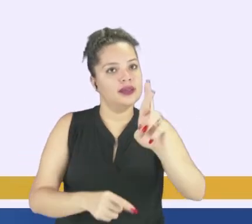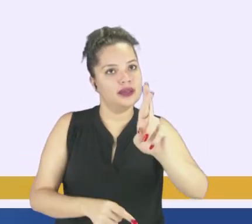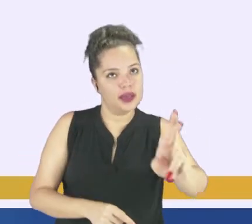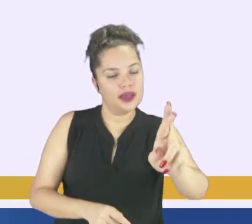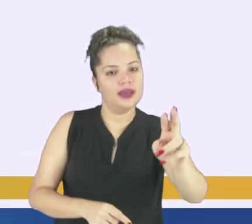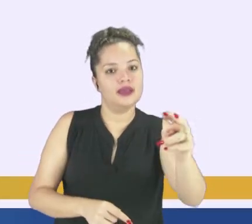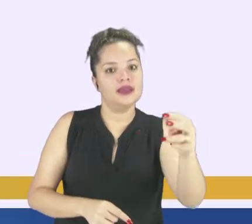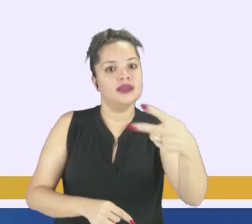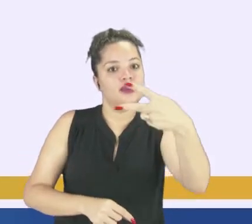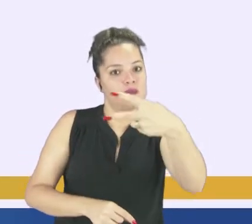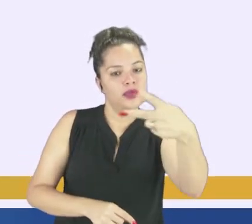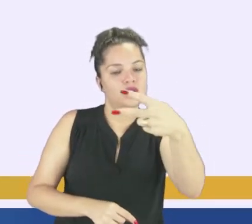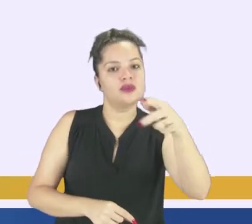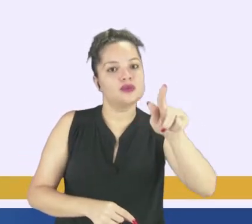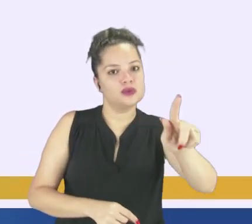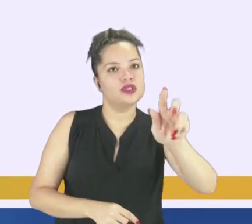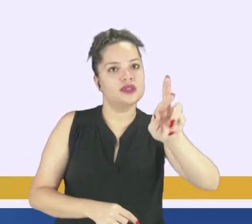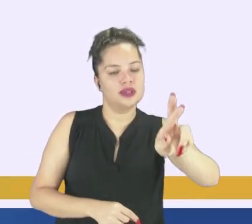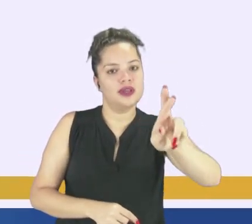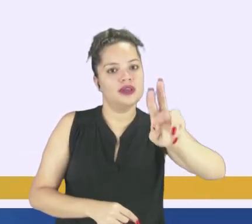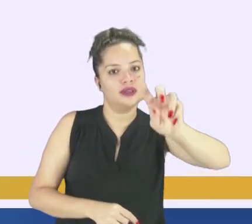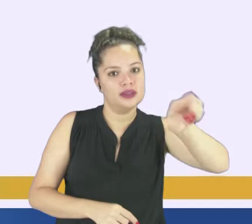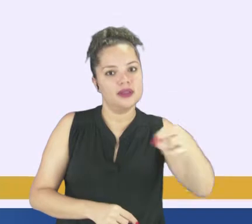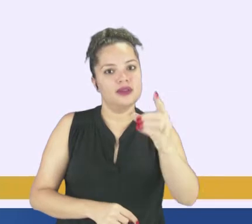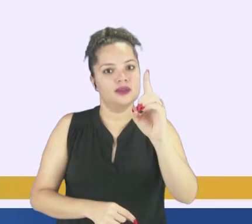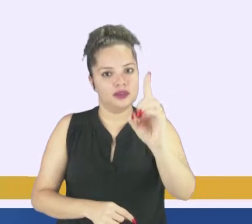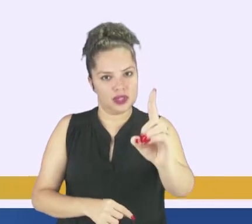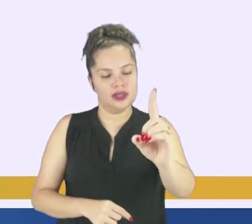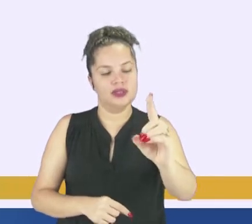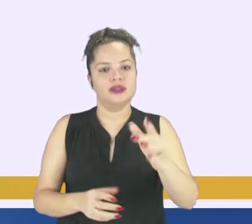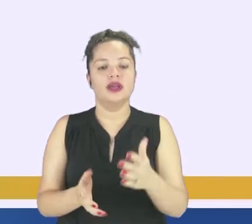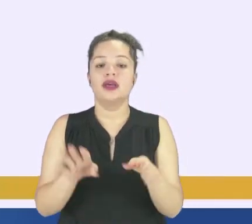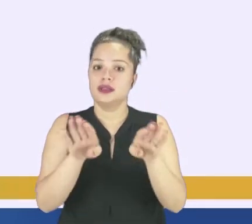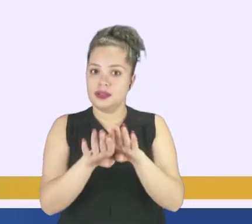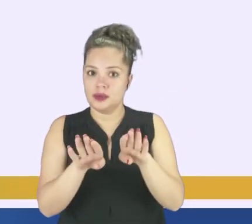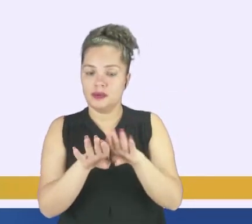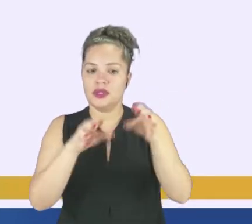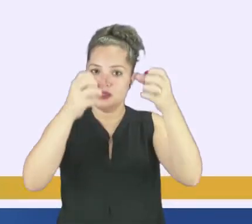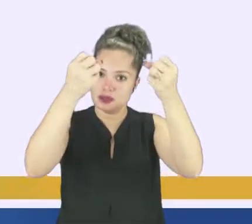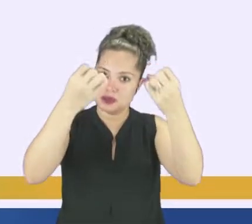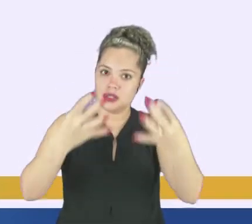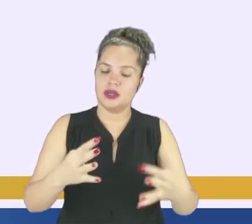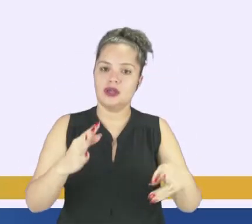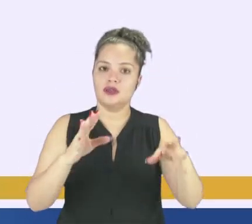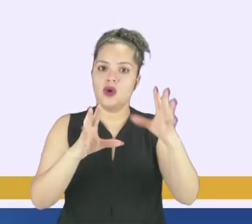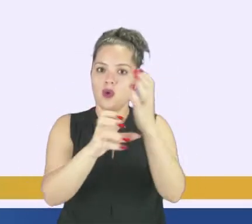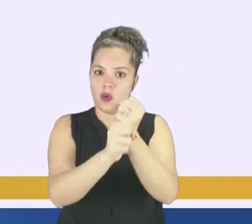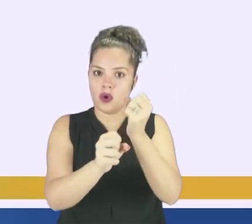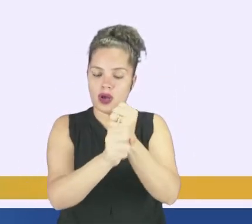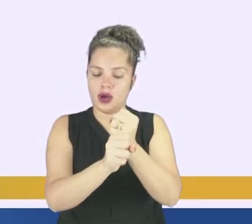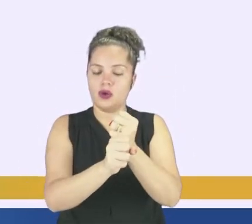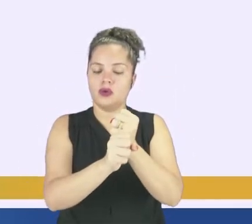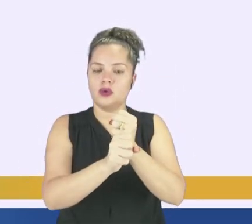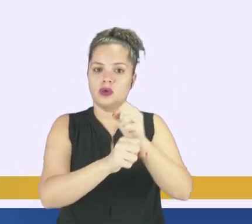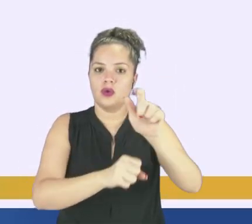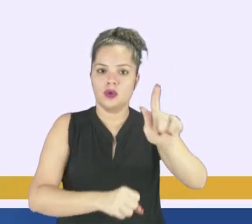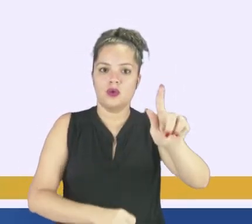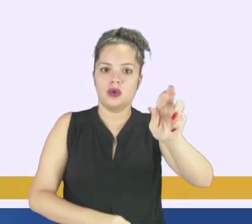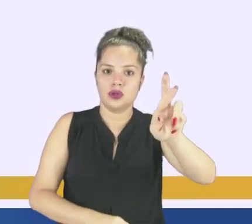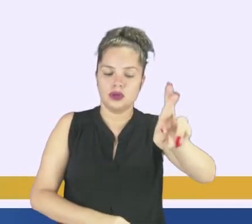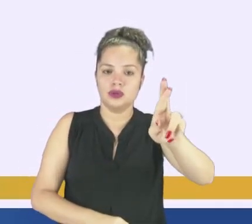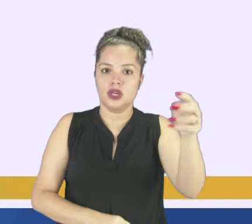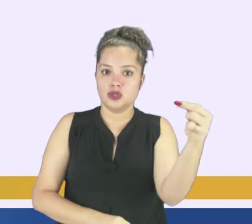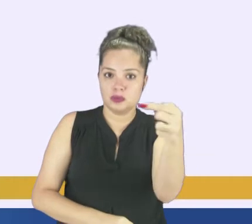temos outro ponto relevante que satisfaz essa condição, que é o grau do resto tem que ser menor que o grau